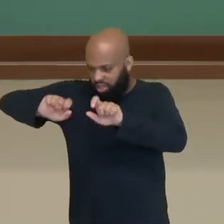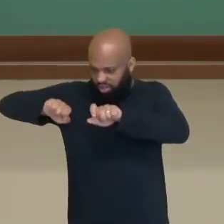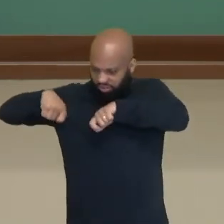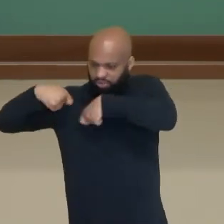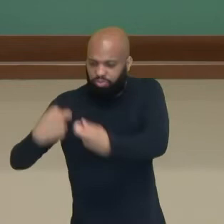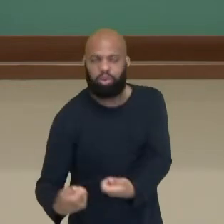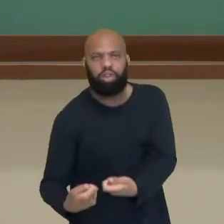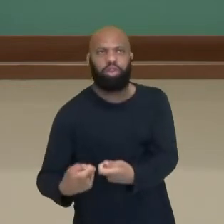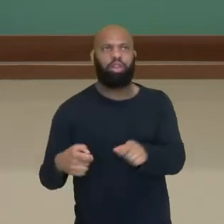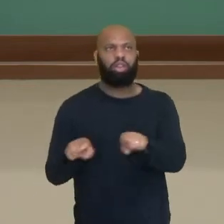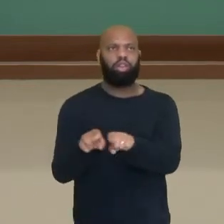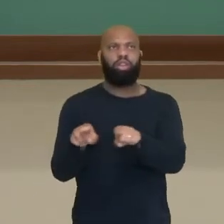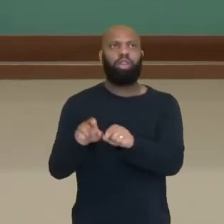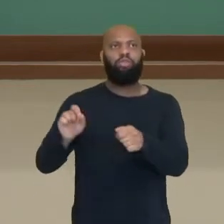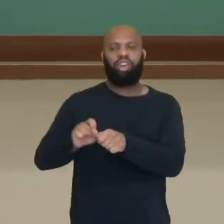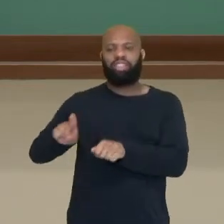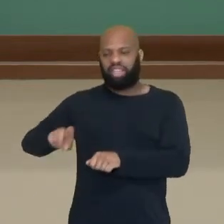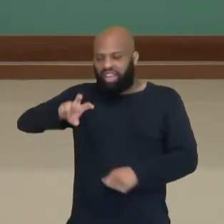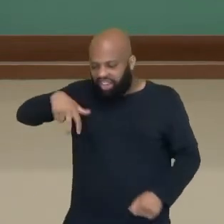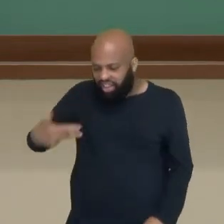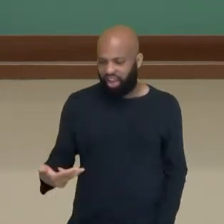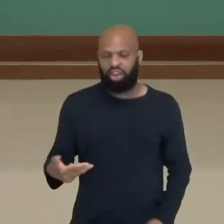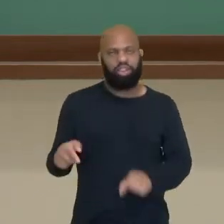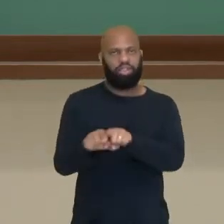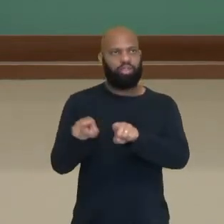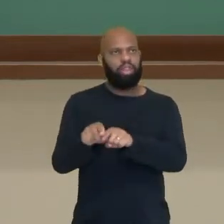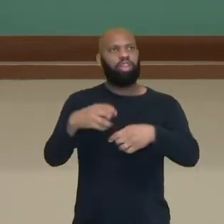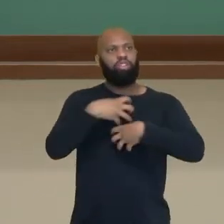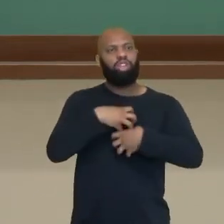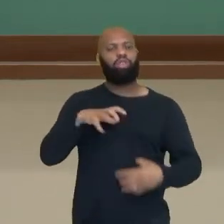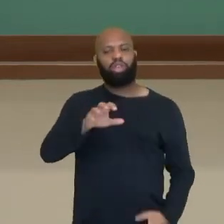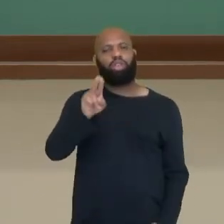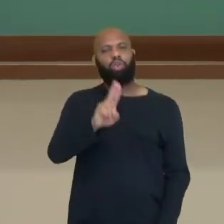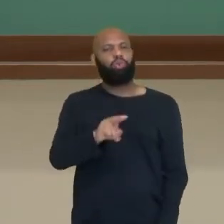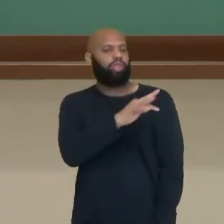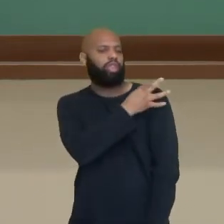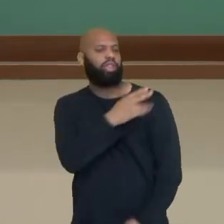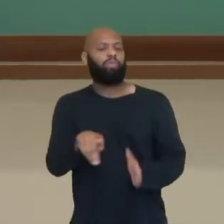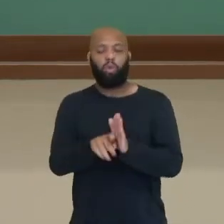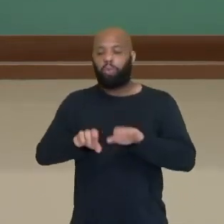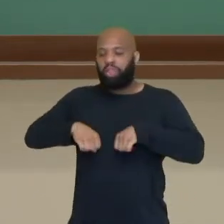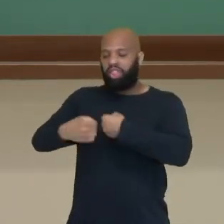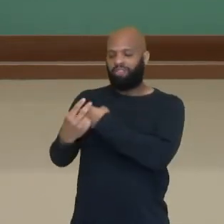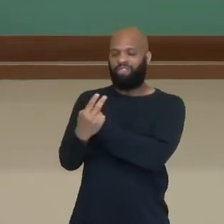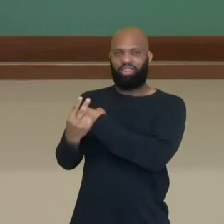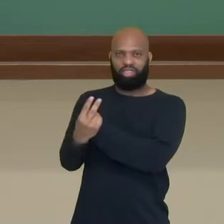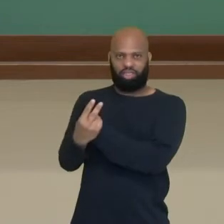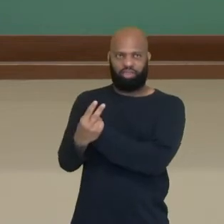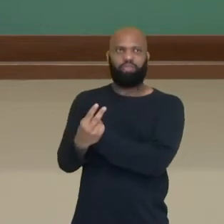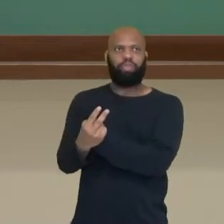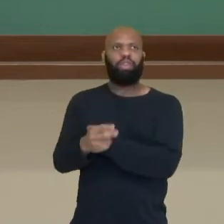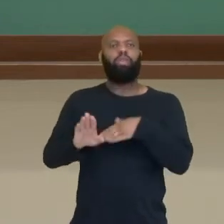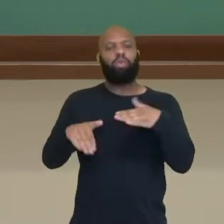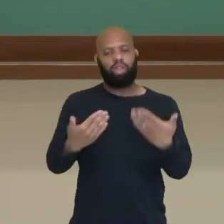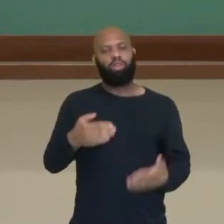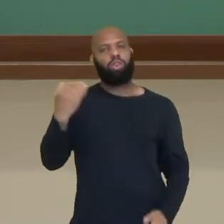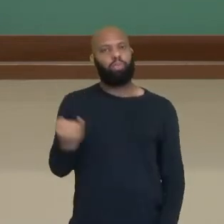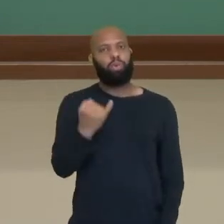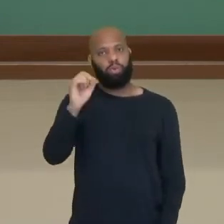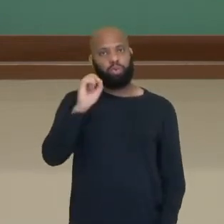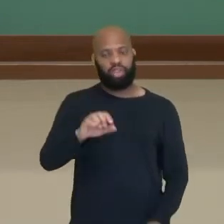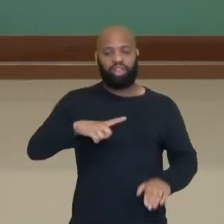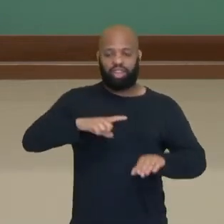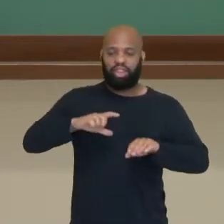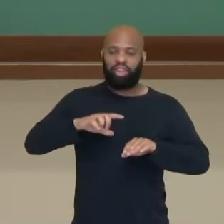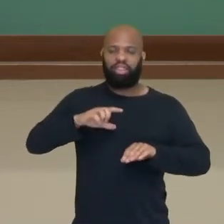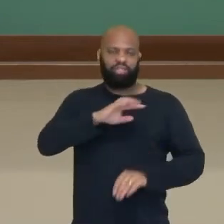e lançá-lo e jogá-lo no chão, com isso aplicando ali a técnica defensiva. Lembrando de novo que essas técnicas do